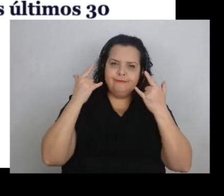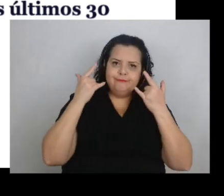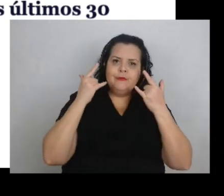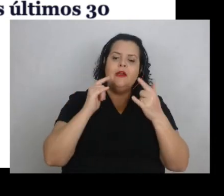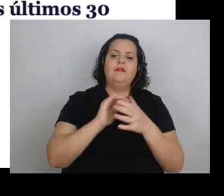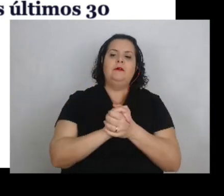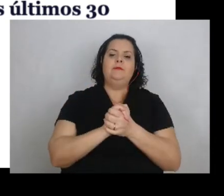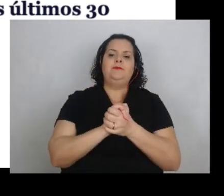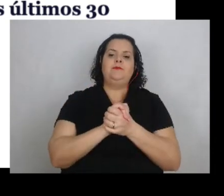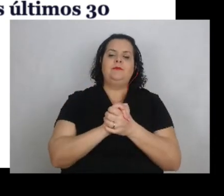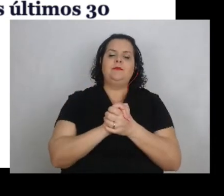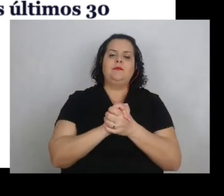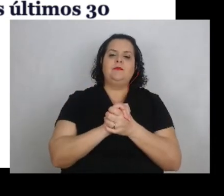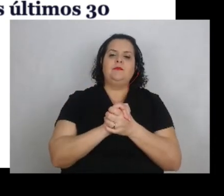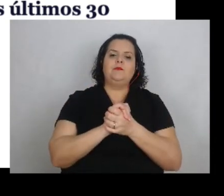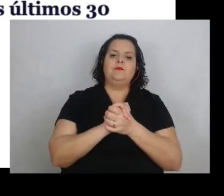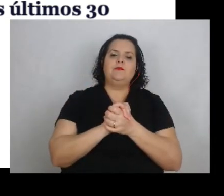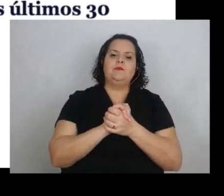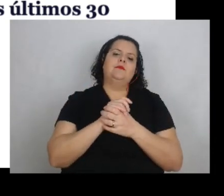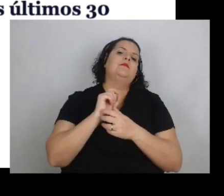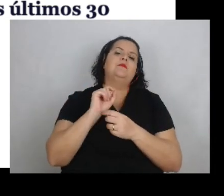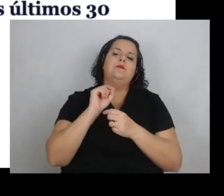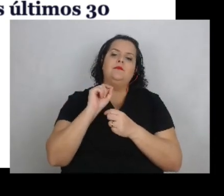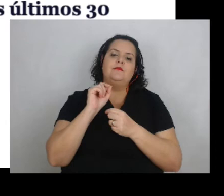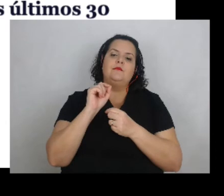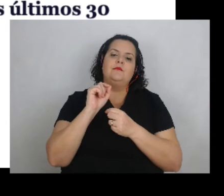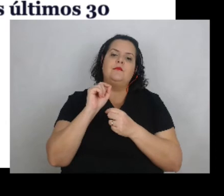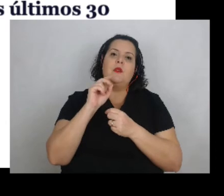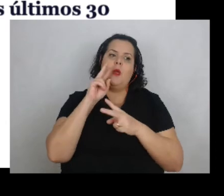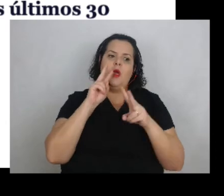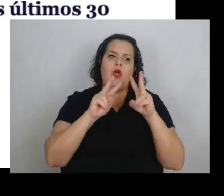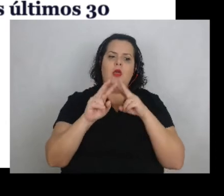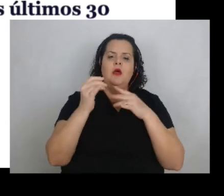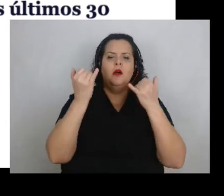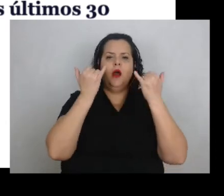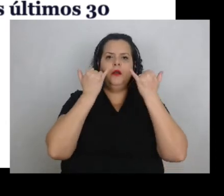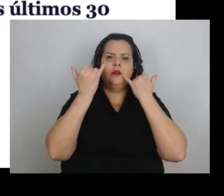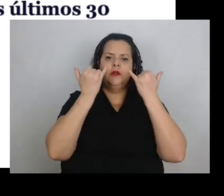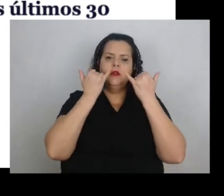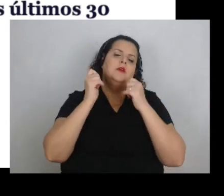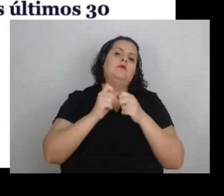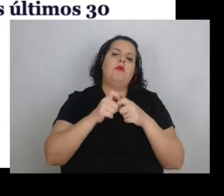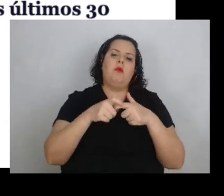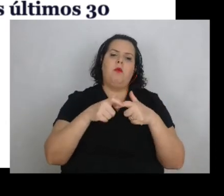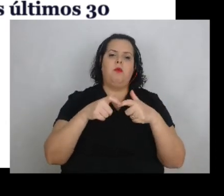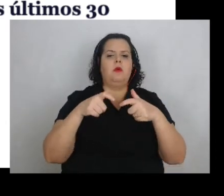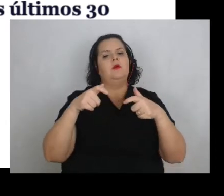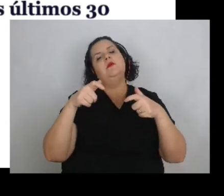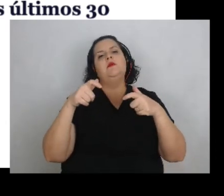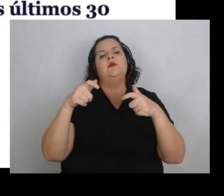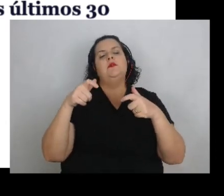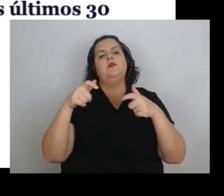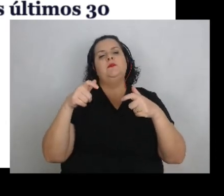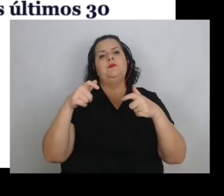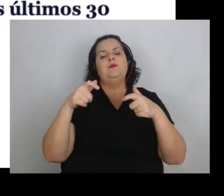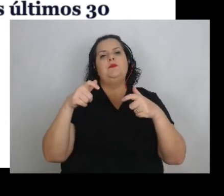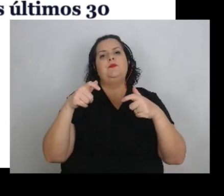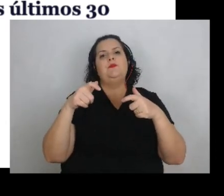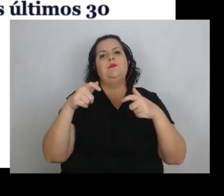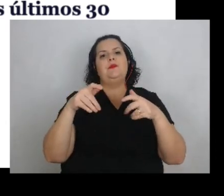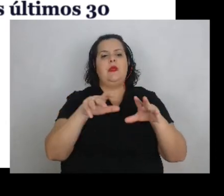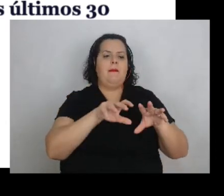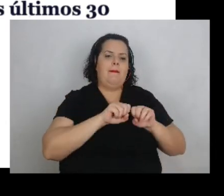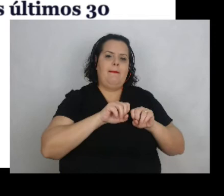A despeito de uma informação de que nós teríamos um grande número de pessoas infectadas